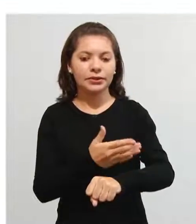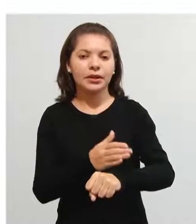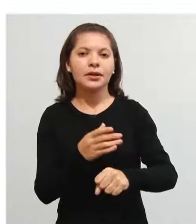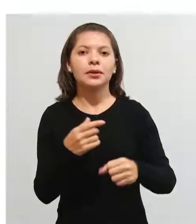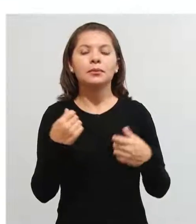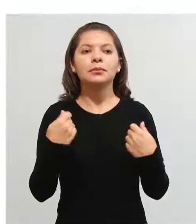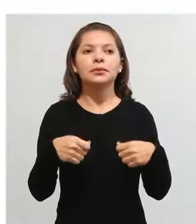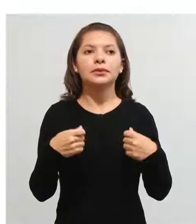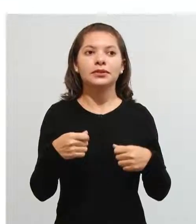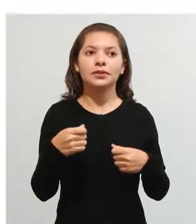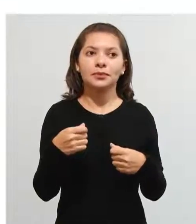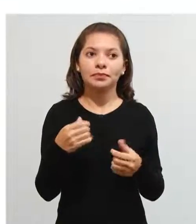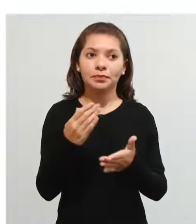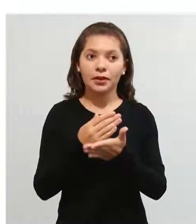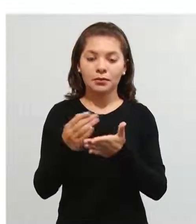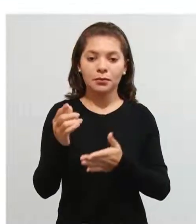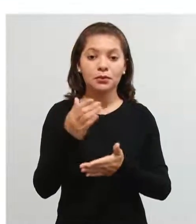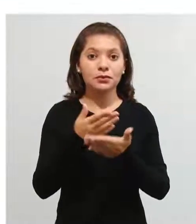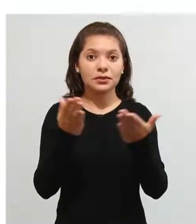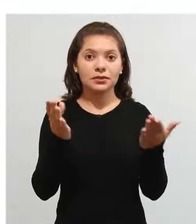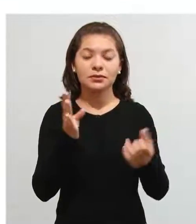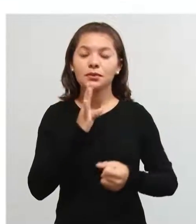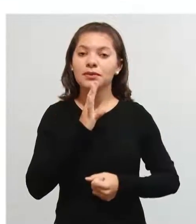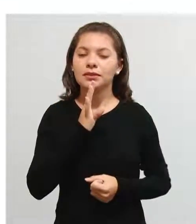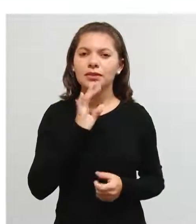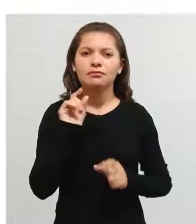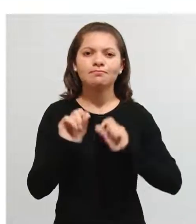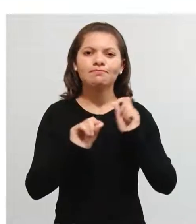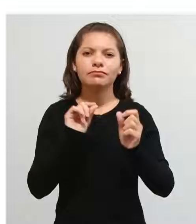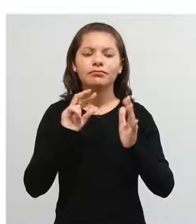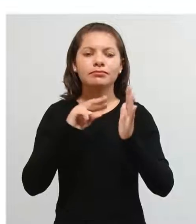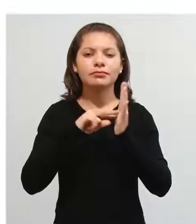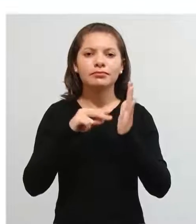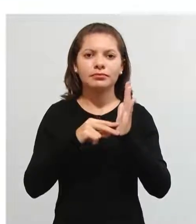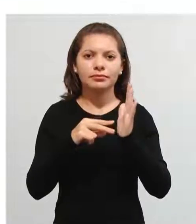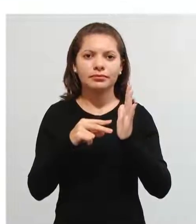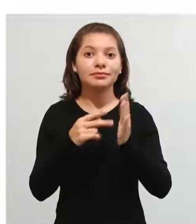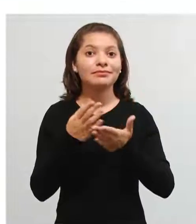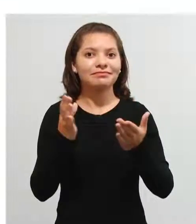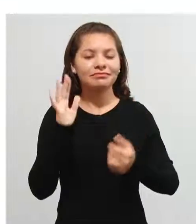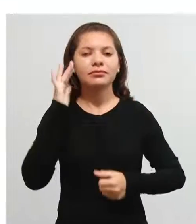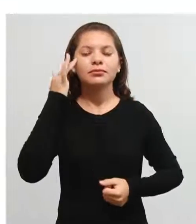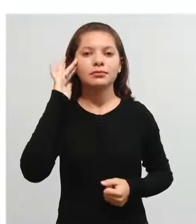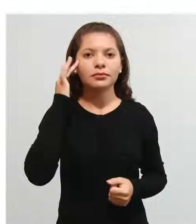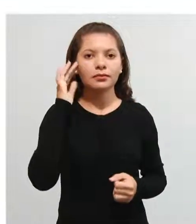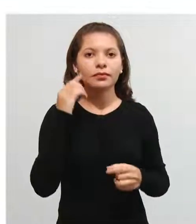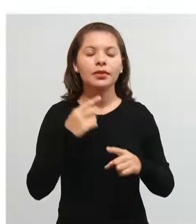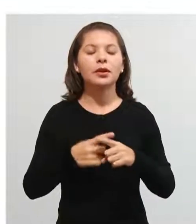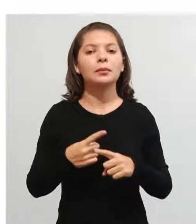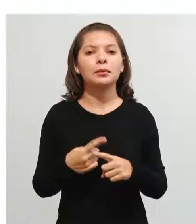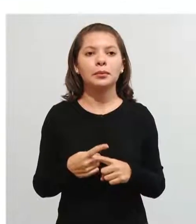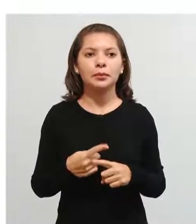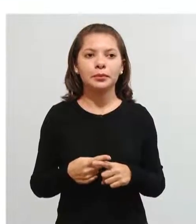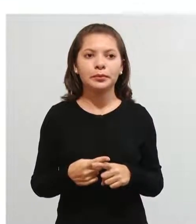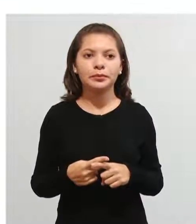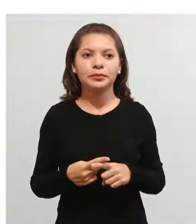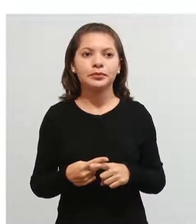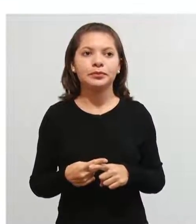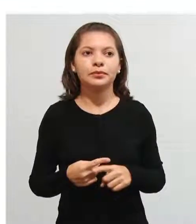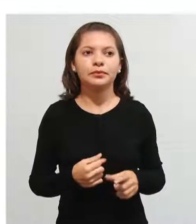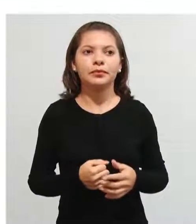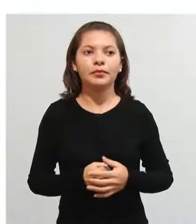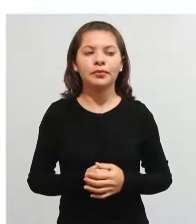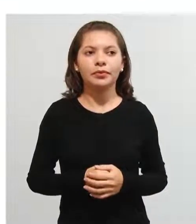que já já vocês vão conhecer o que significa essa expressão, aí vocês vão entender por que ela é